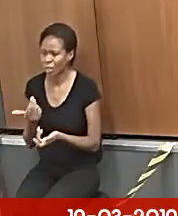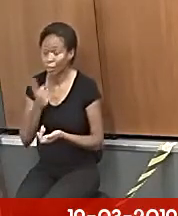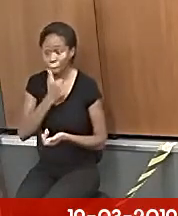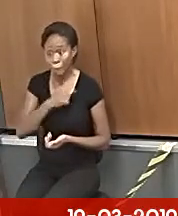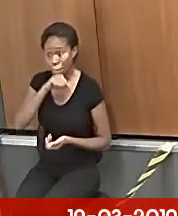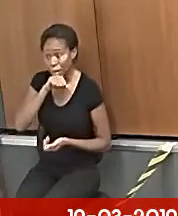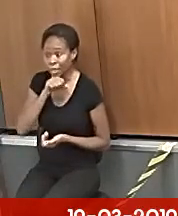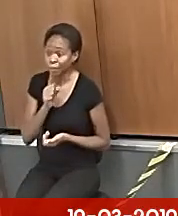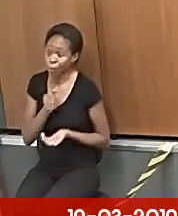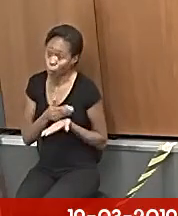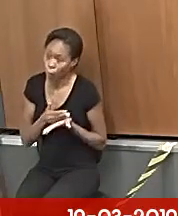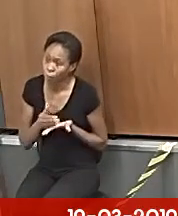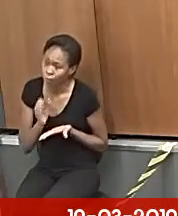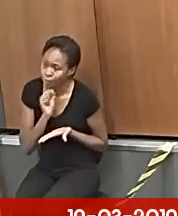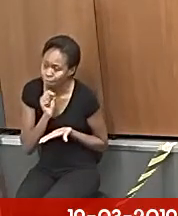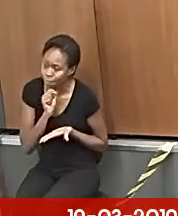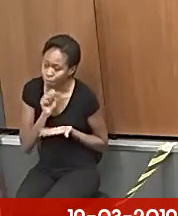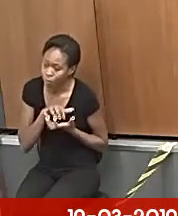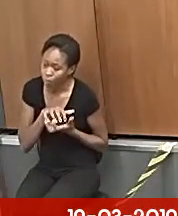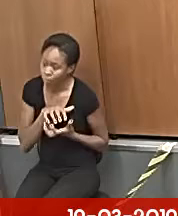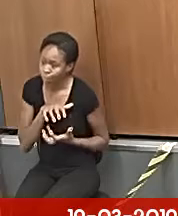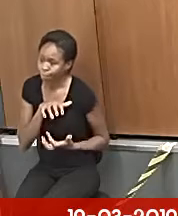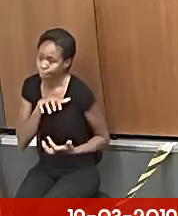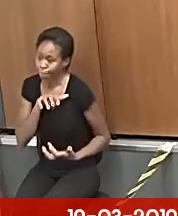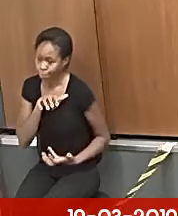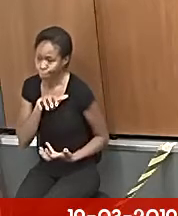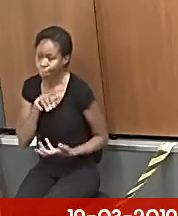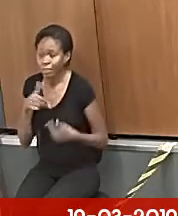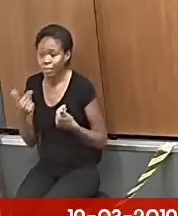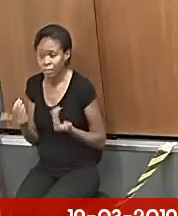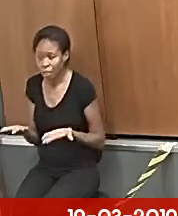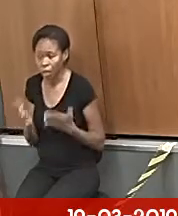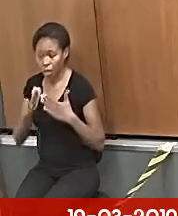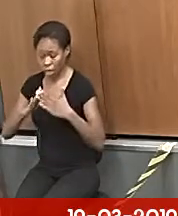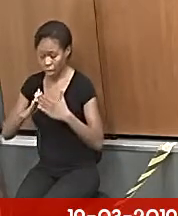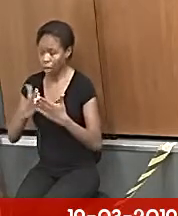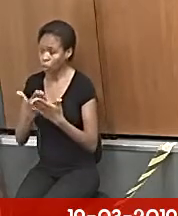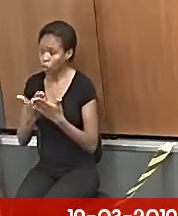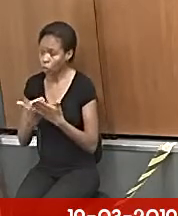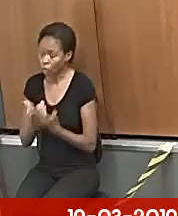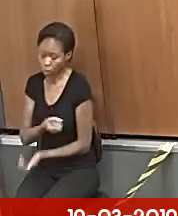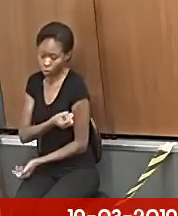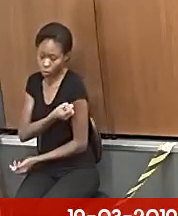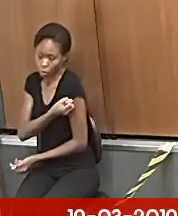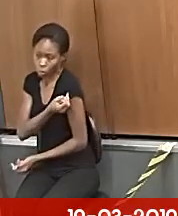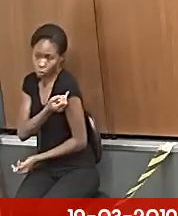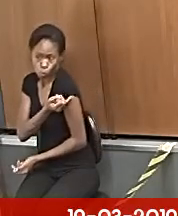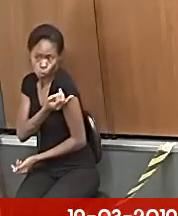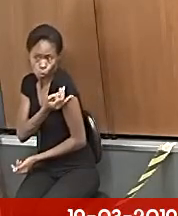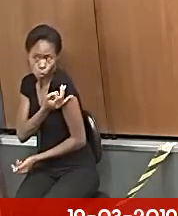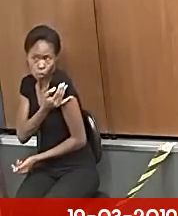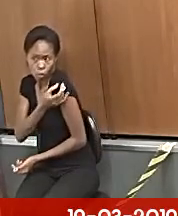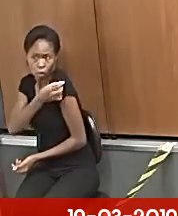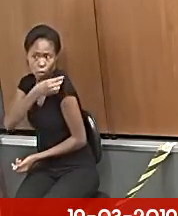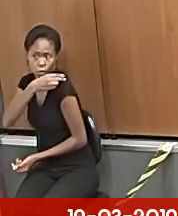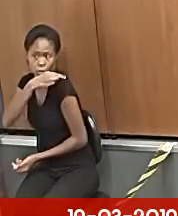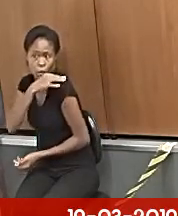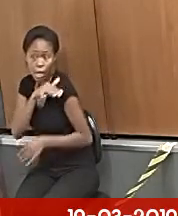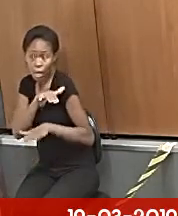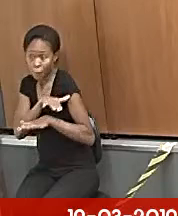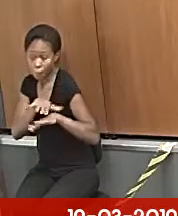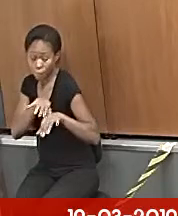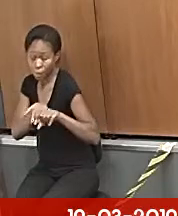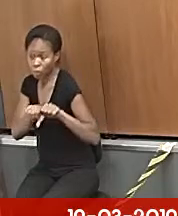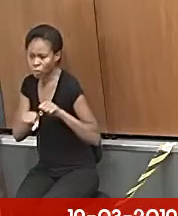então assim o ciclo de vida para scolari à escolaridade se teve a terminalidade qual a outra política que